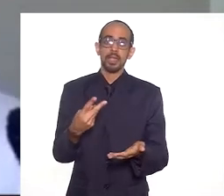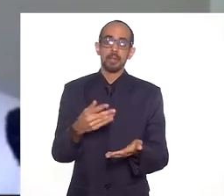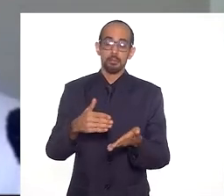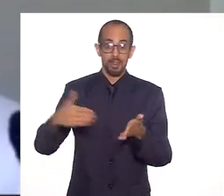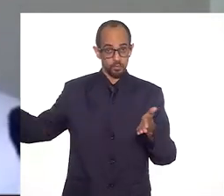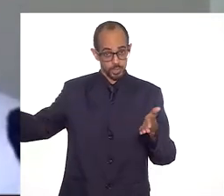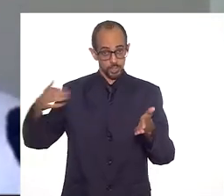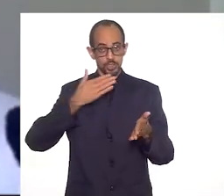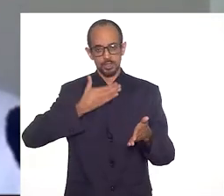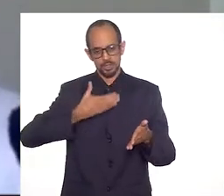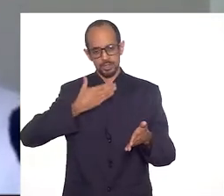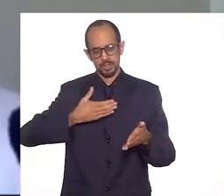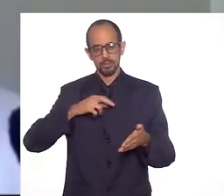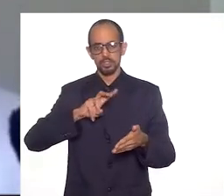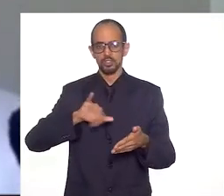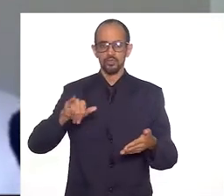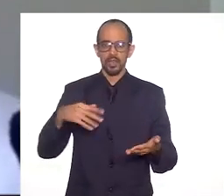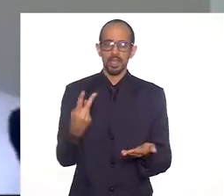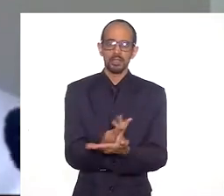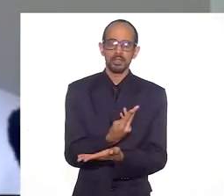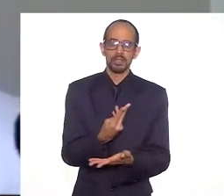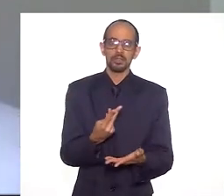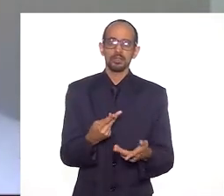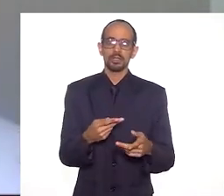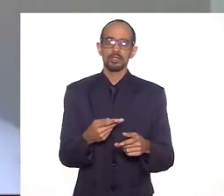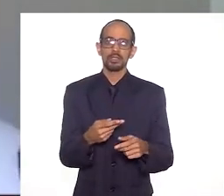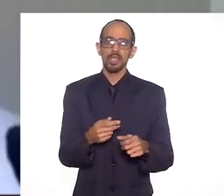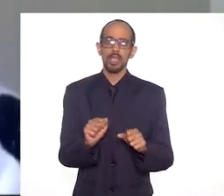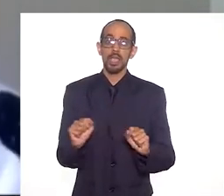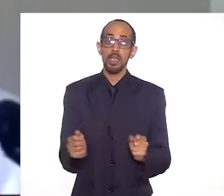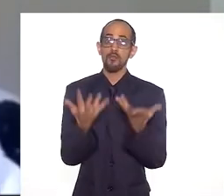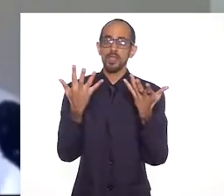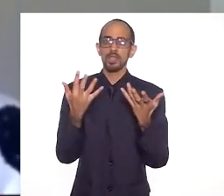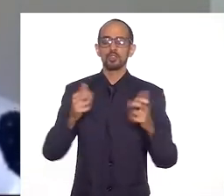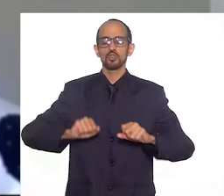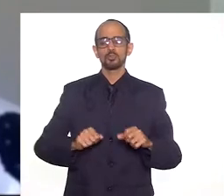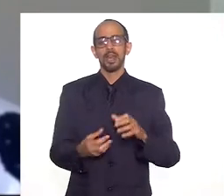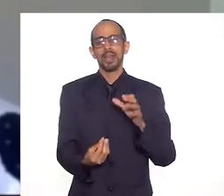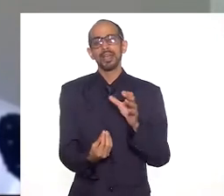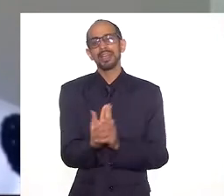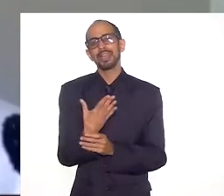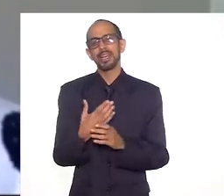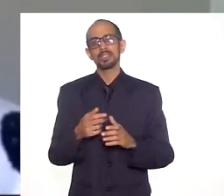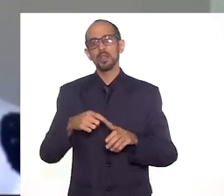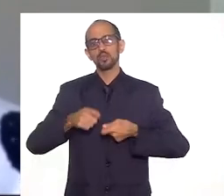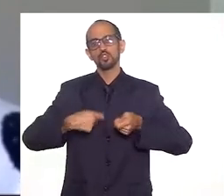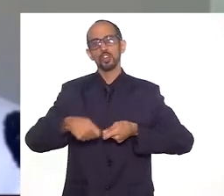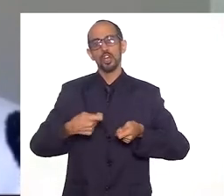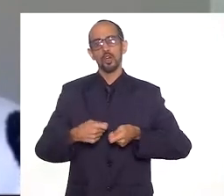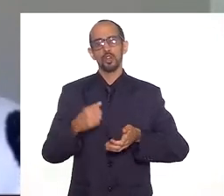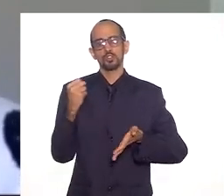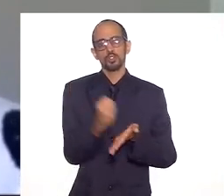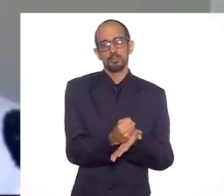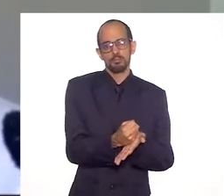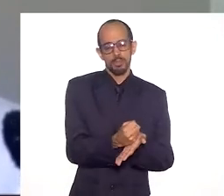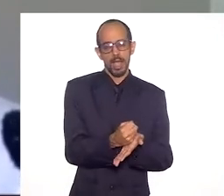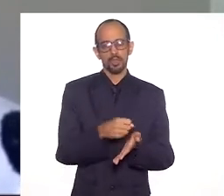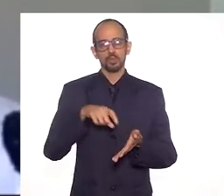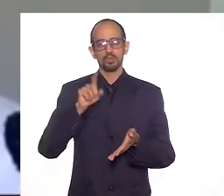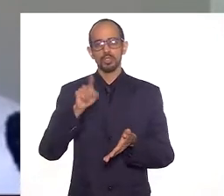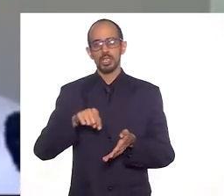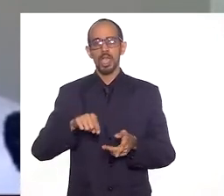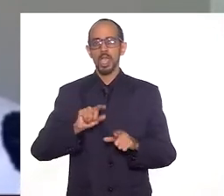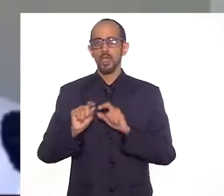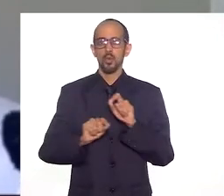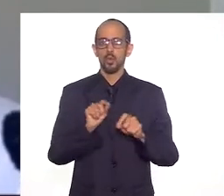estímulo de novos negócios de impacto, para a criação e o desenvolvimento de novos negócios de impacto. Naquela